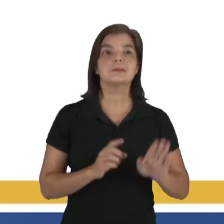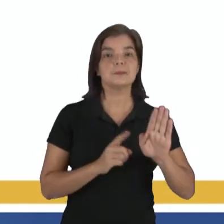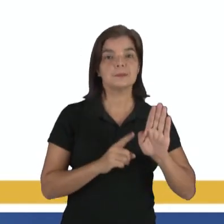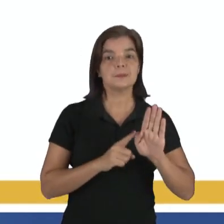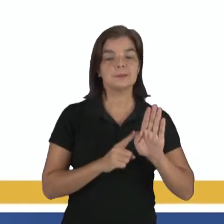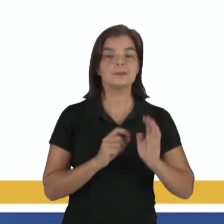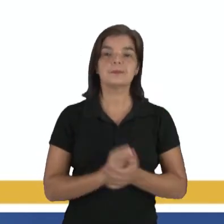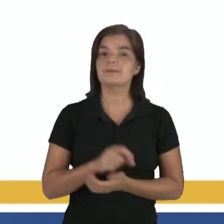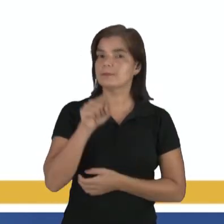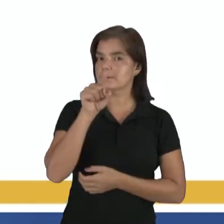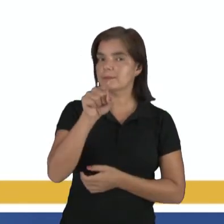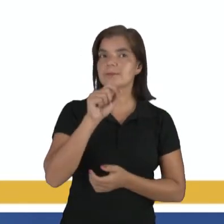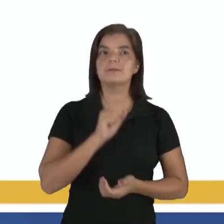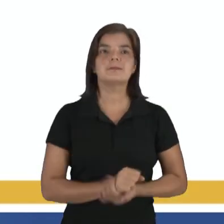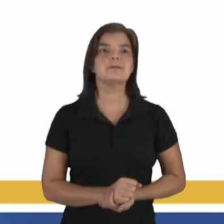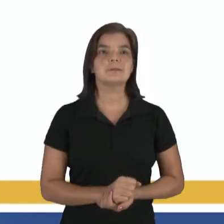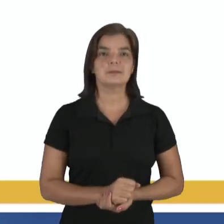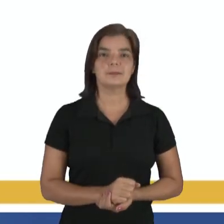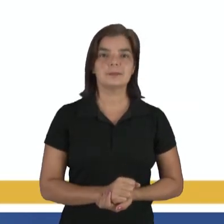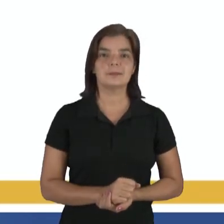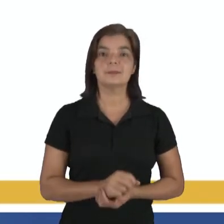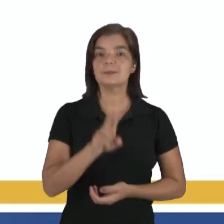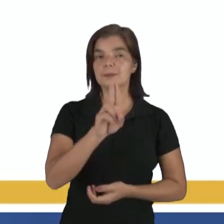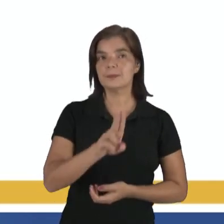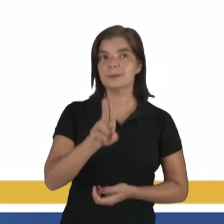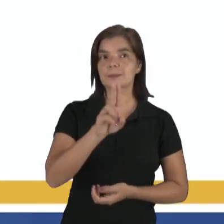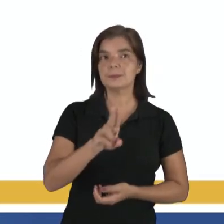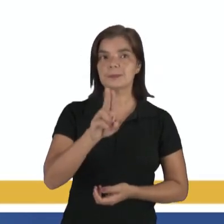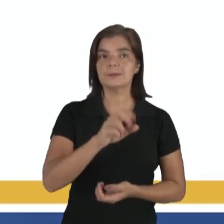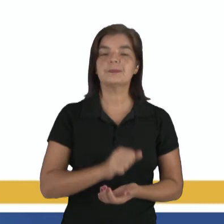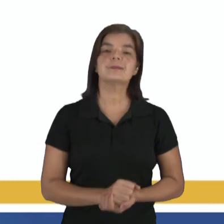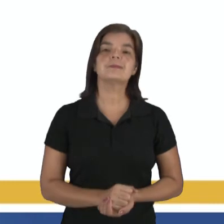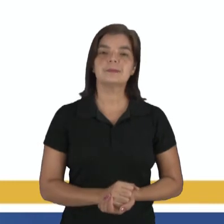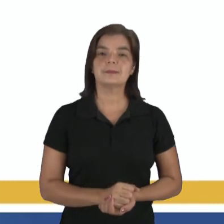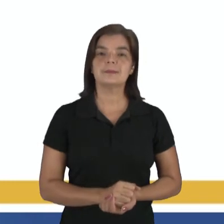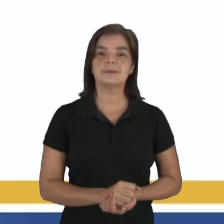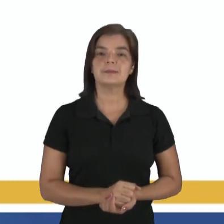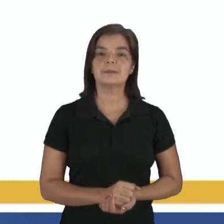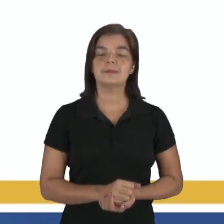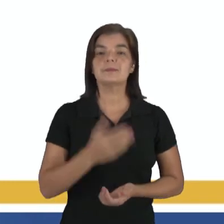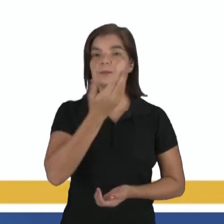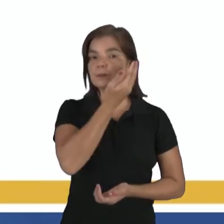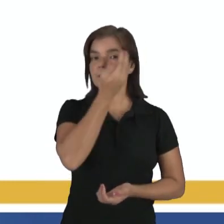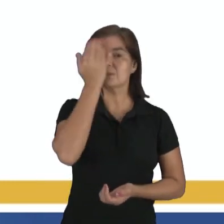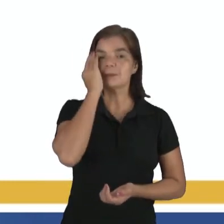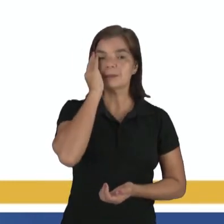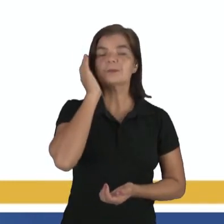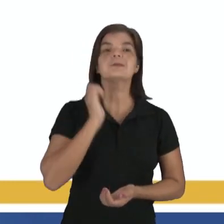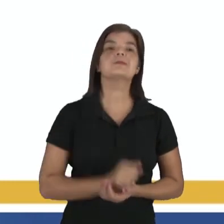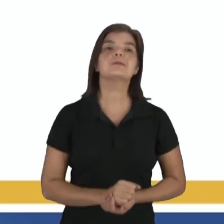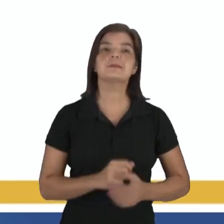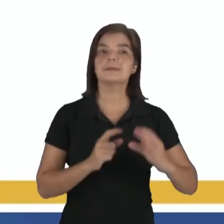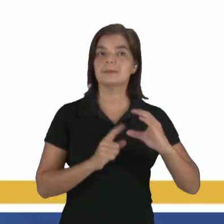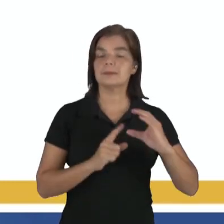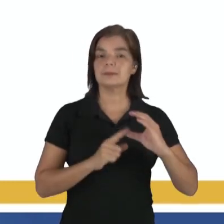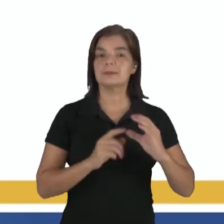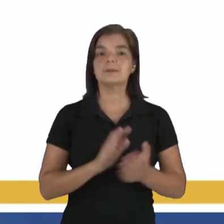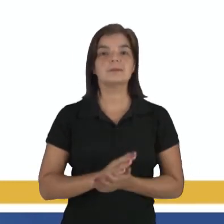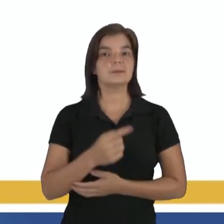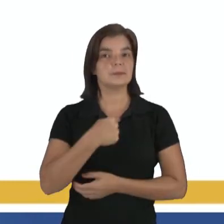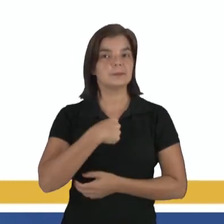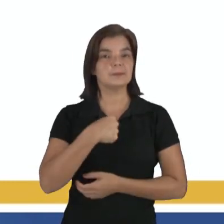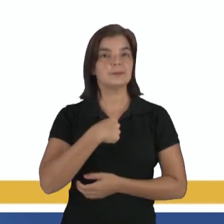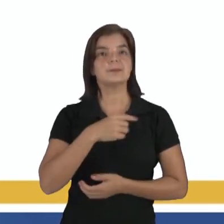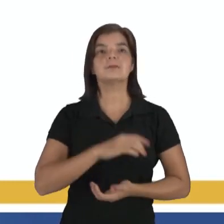B, you, você. Use, usar. E a face mask, uma máscara. E na letra C,